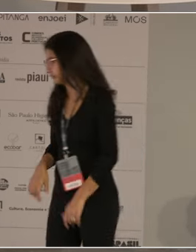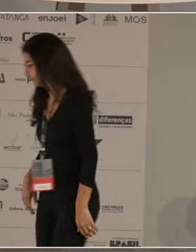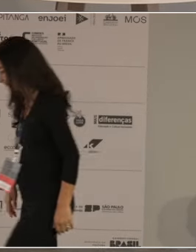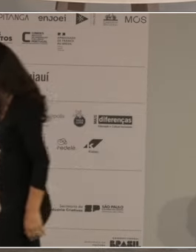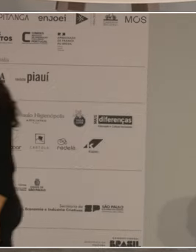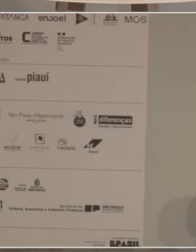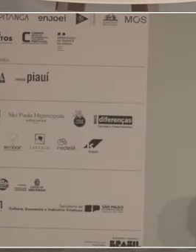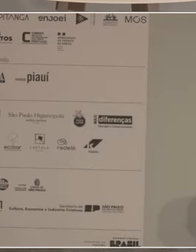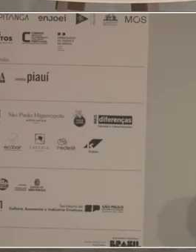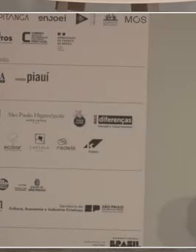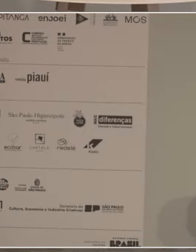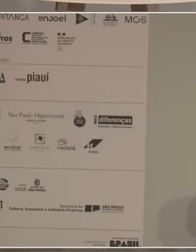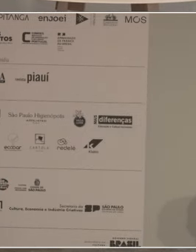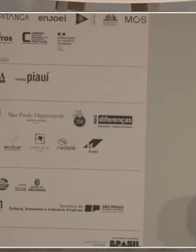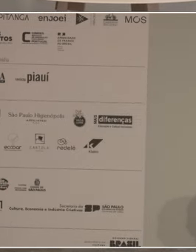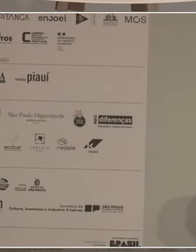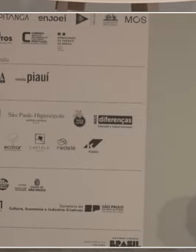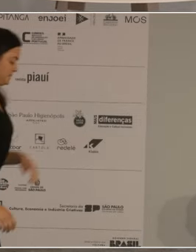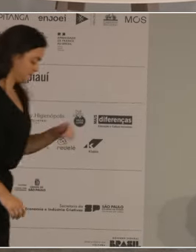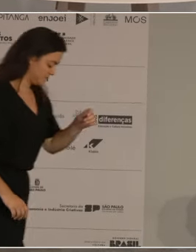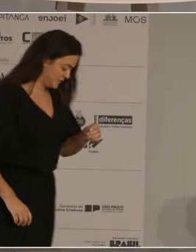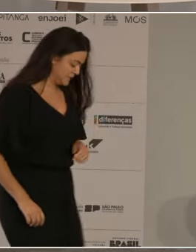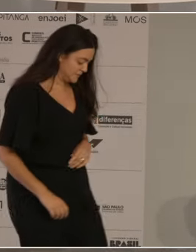vamos dizer, né? Enfim...